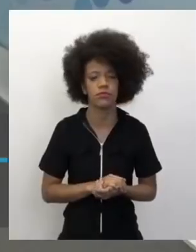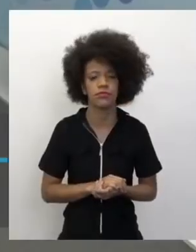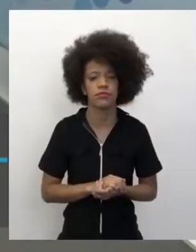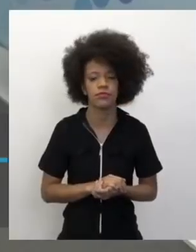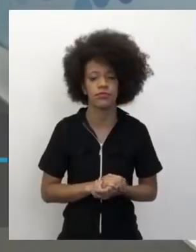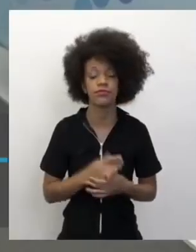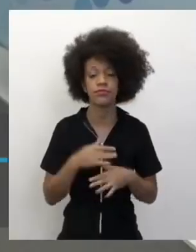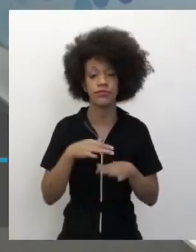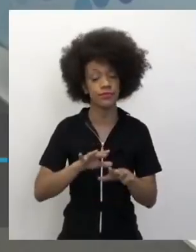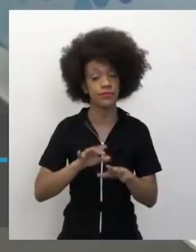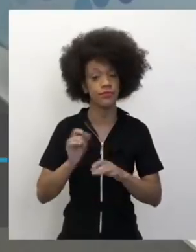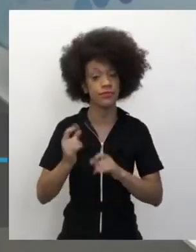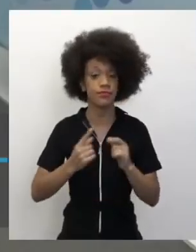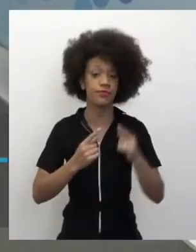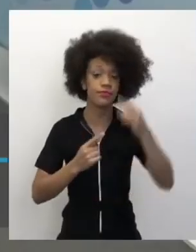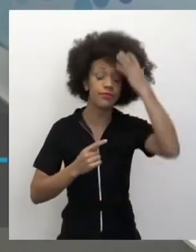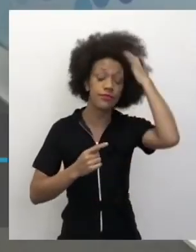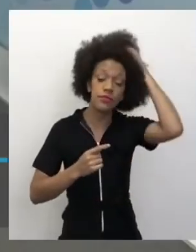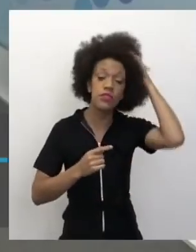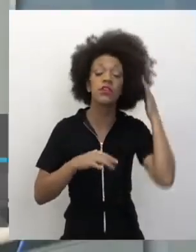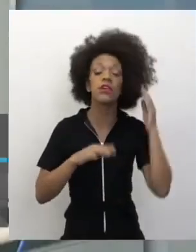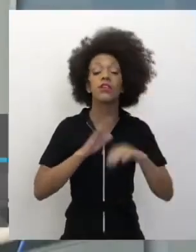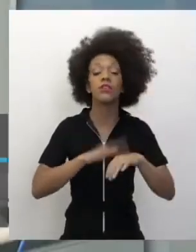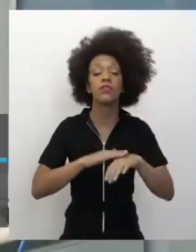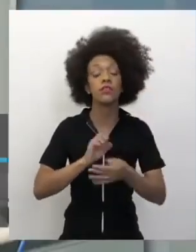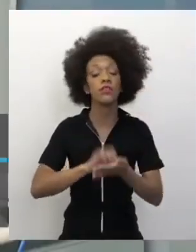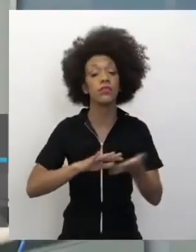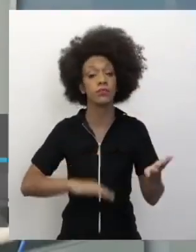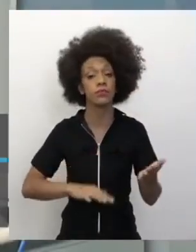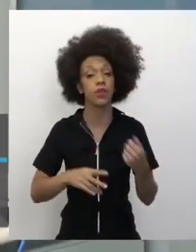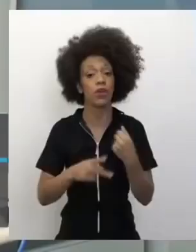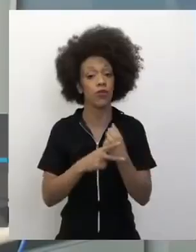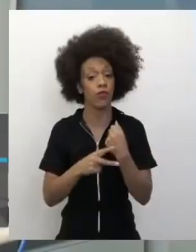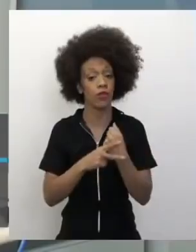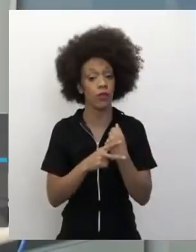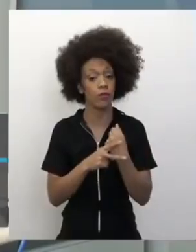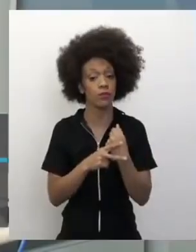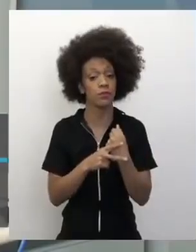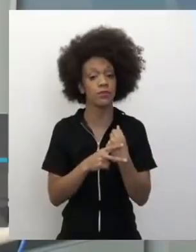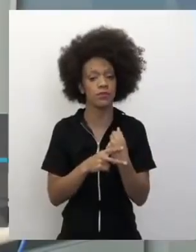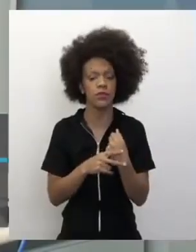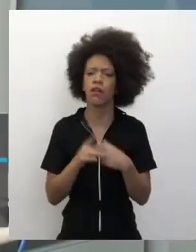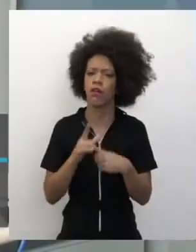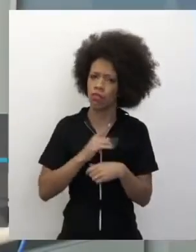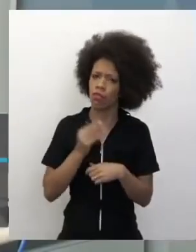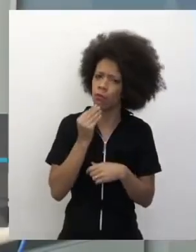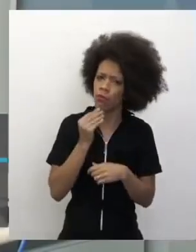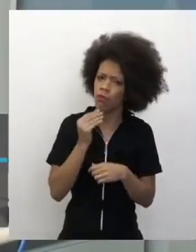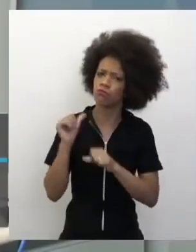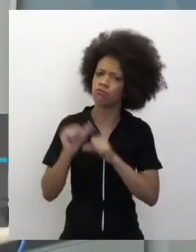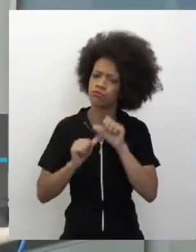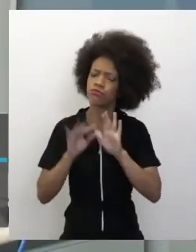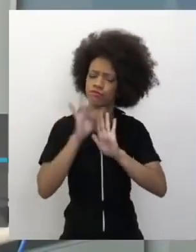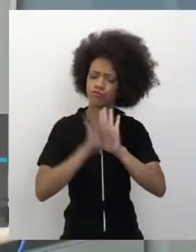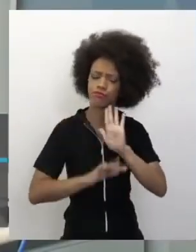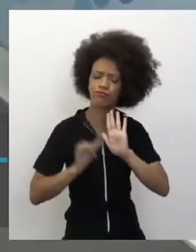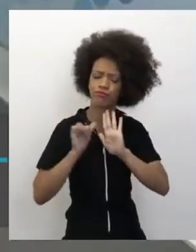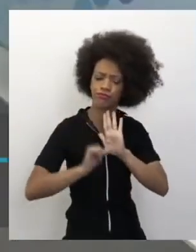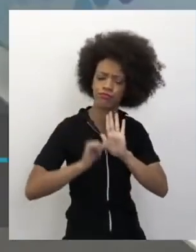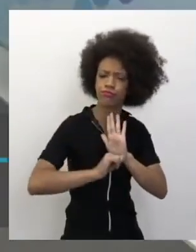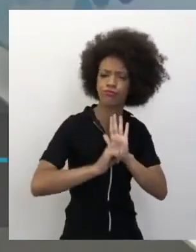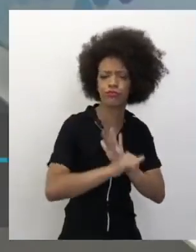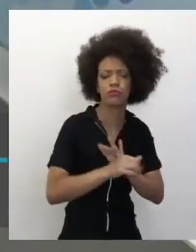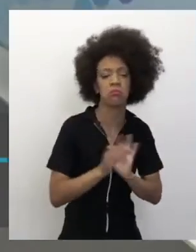Ó, alguém falou que também fez atividade colocando verbo. Sim, tem legal. várias oportunidades aí de mudar e ampliar a atividade, né? Muito legal